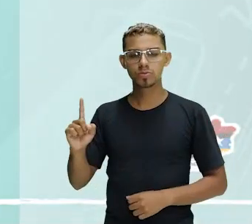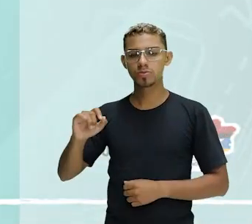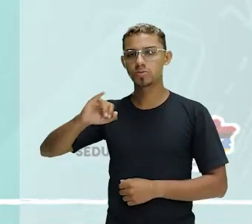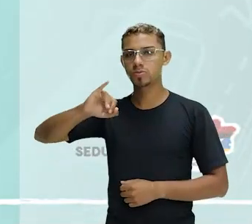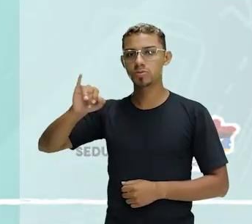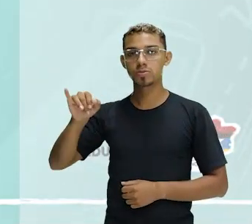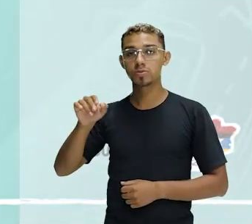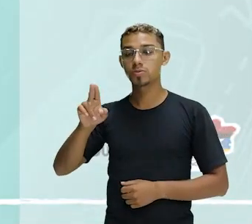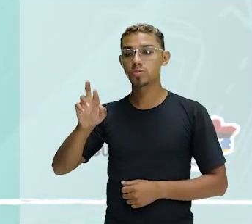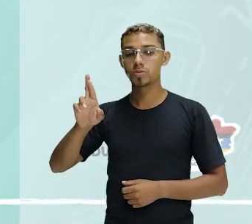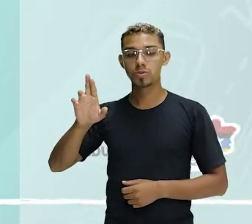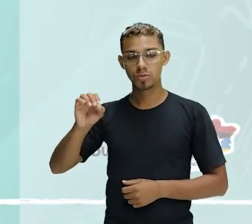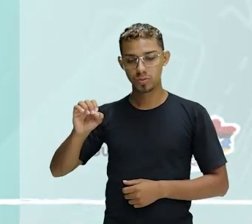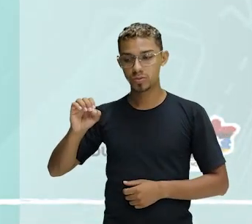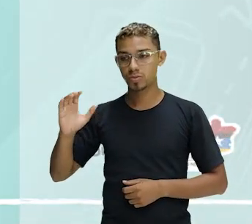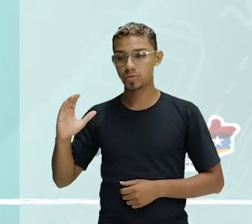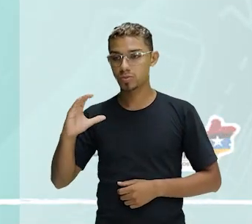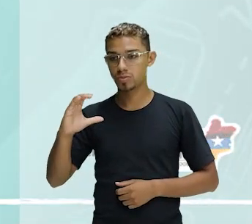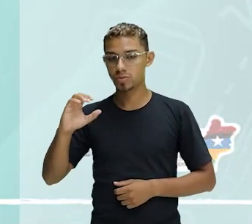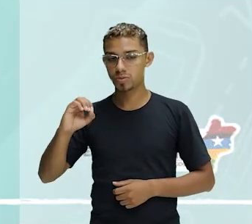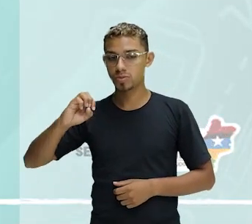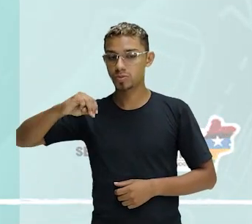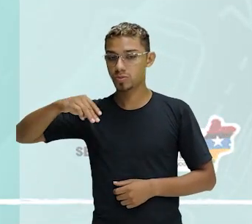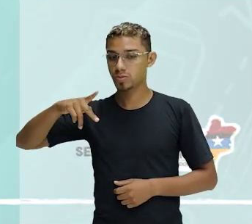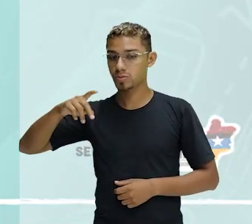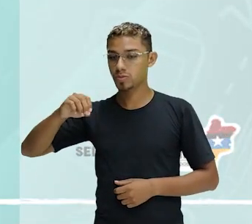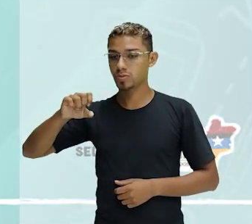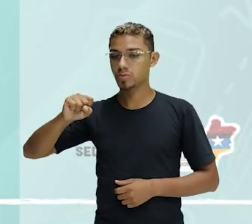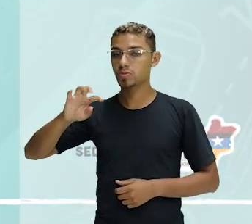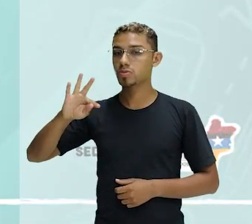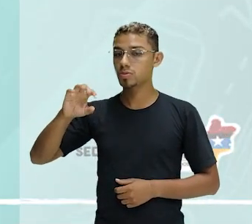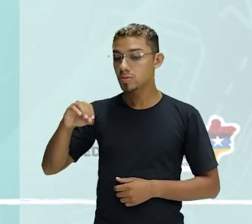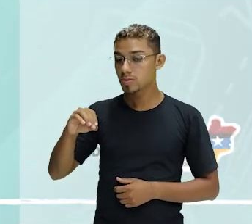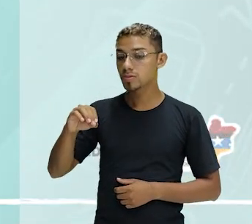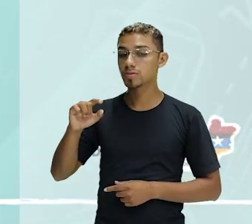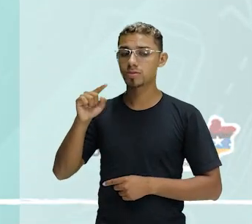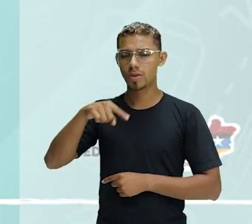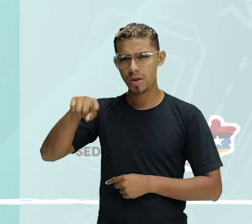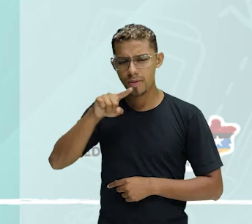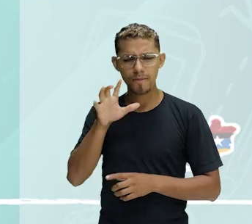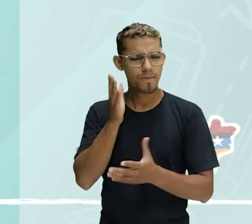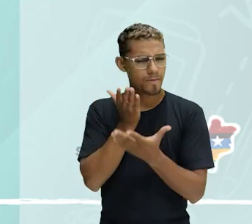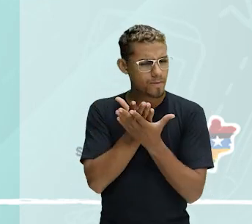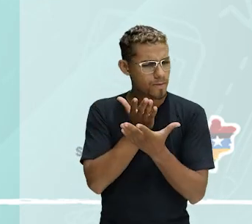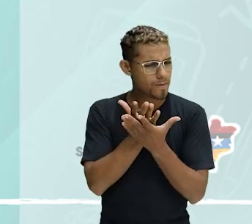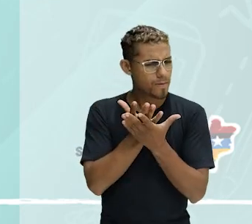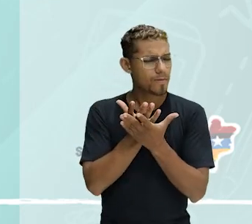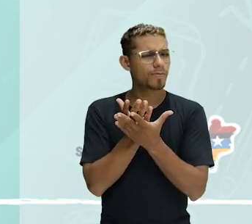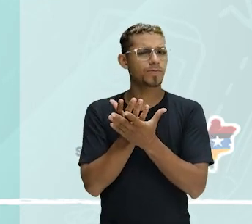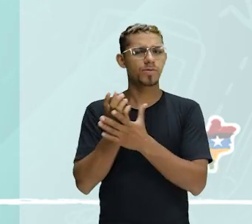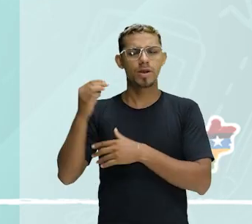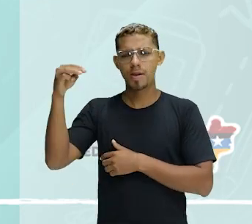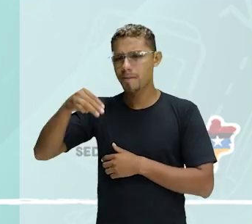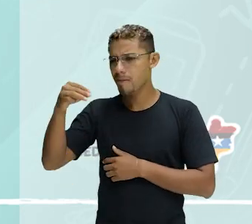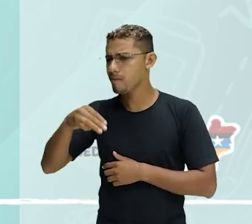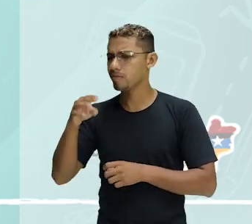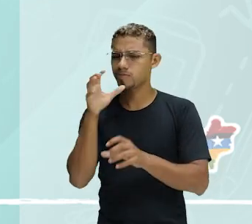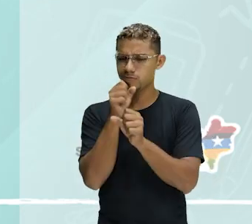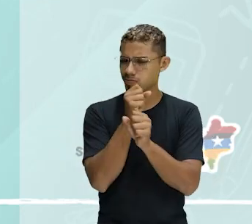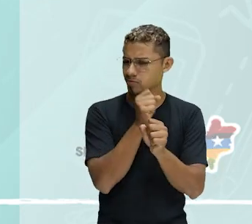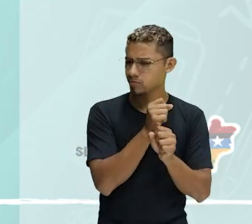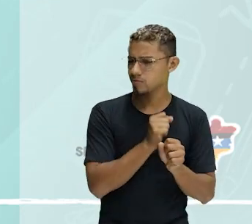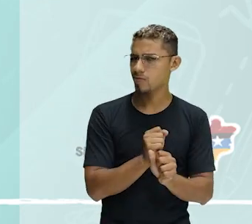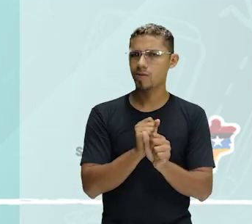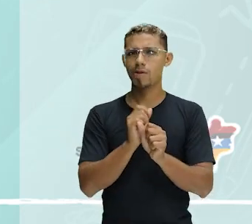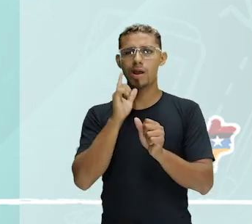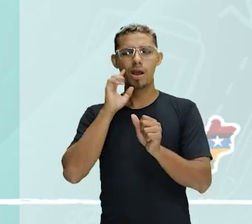juro composto. Tá? Então, você que já estudou aí dentro de matemática financeira, já ouviu falar em juro simples, juro composto, a gente